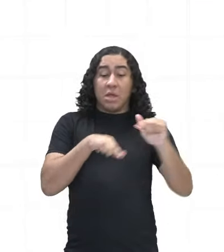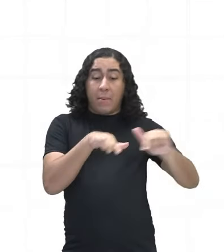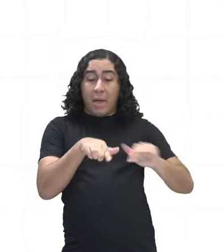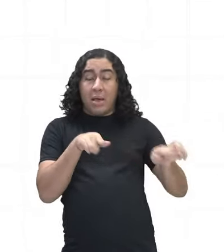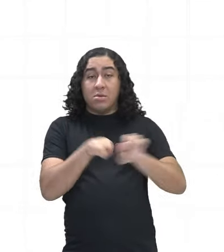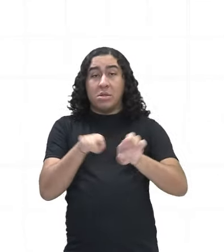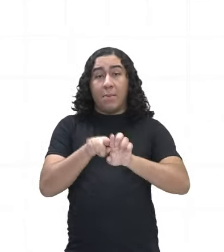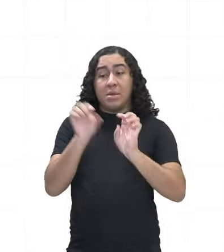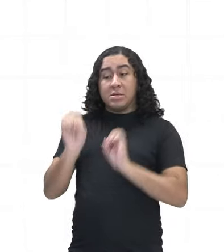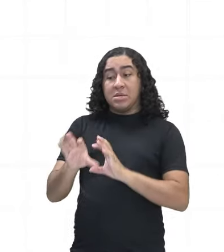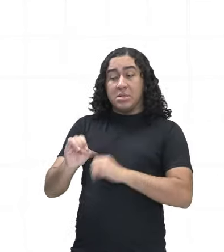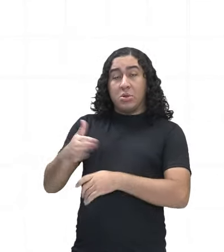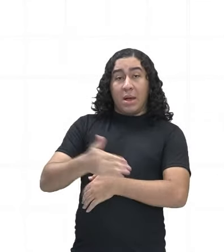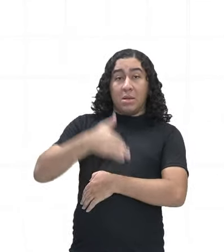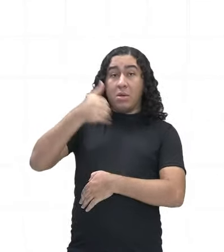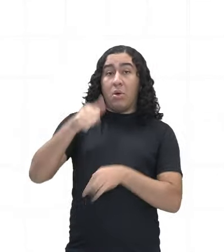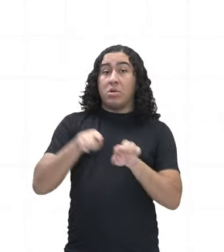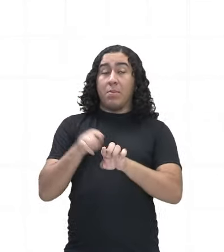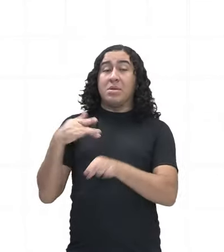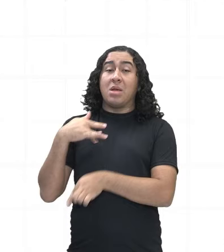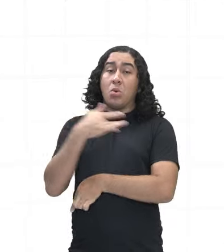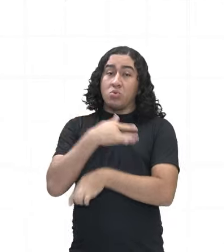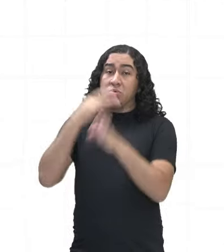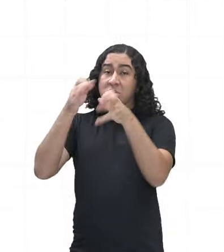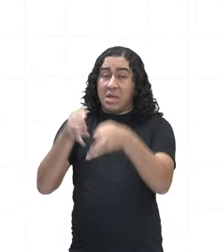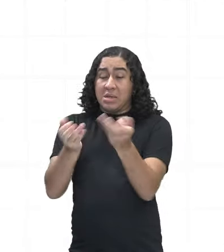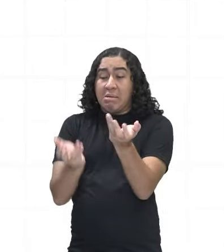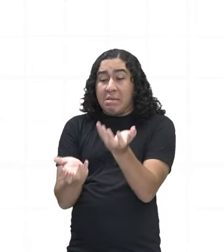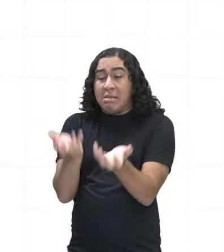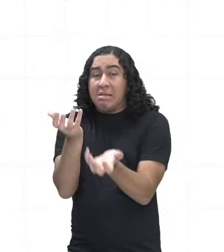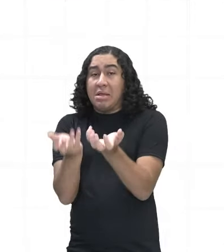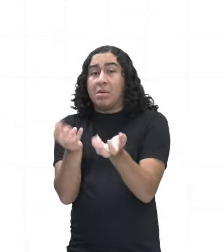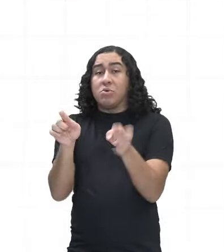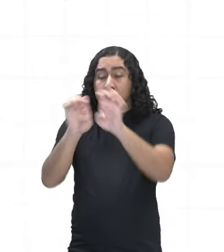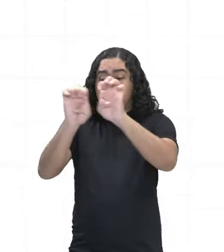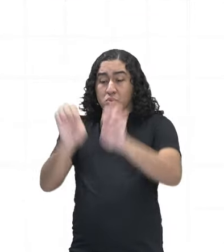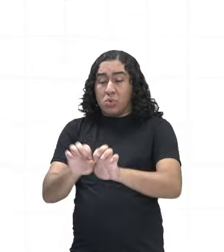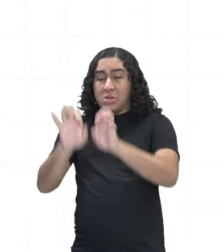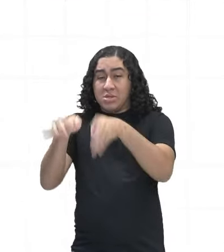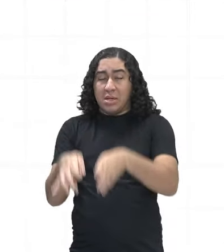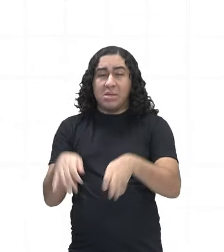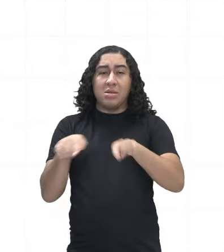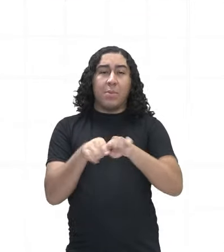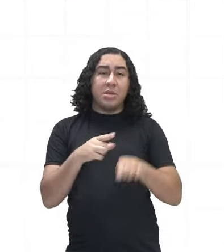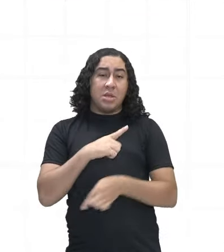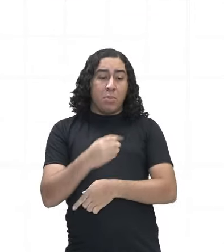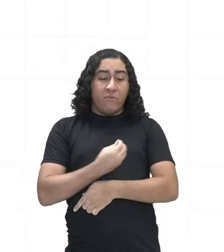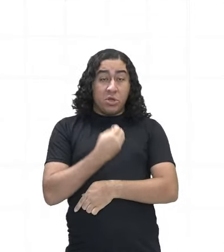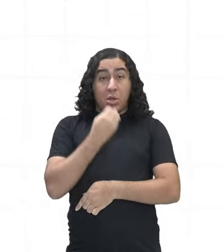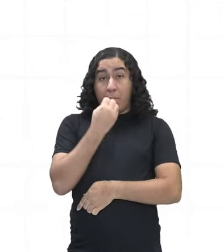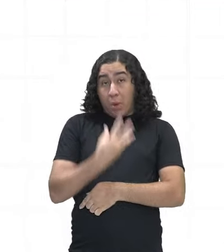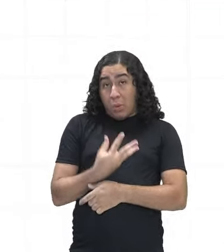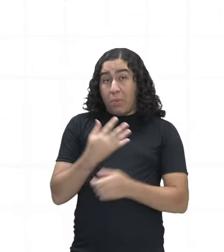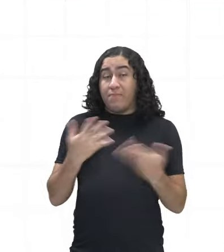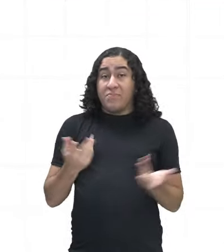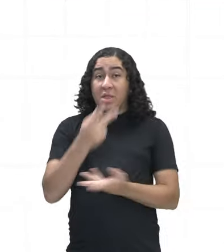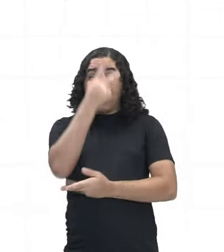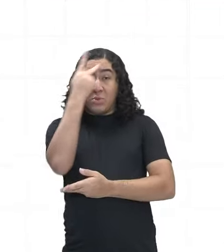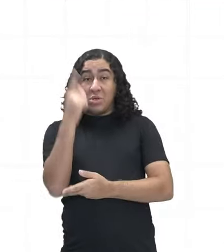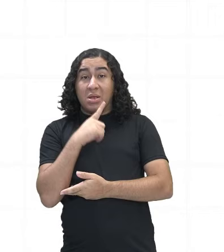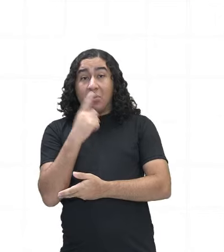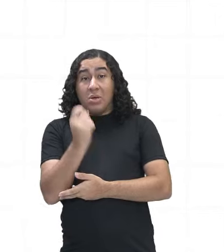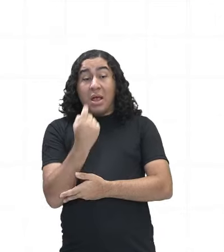educação tem a saúde mais estabilizada com mais infraestrutura tem uma qualidade de vida melhor então as pessoas elas